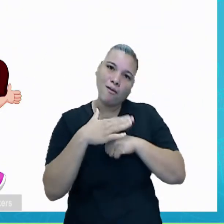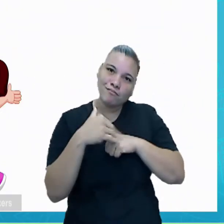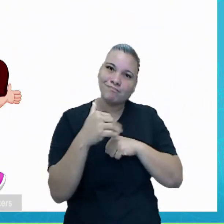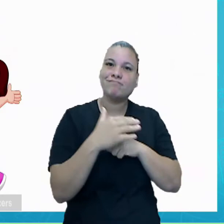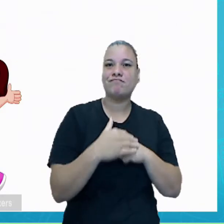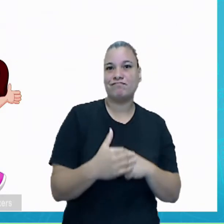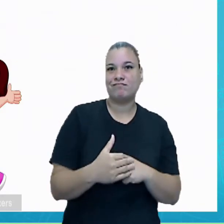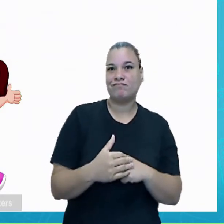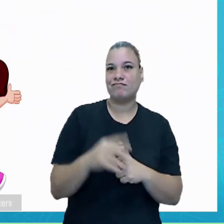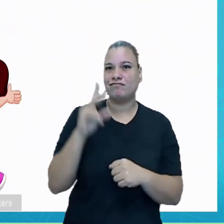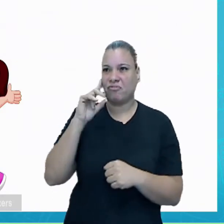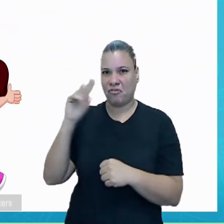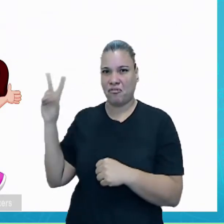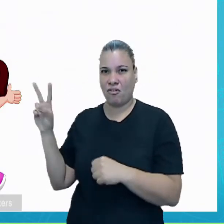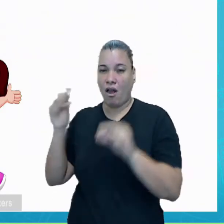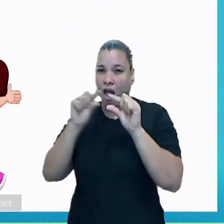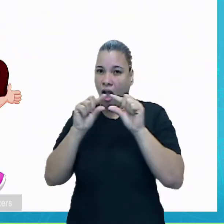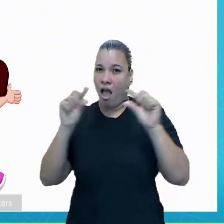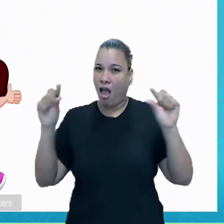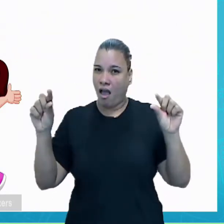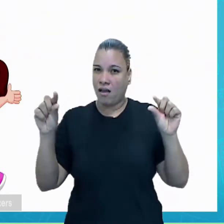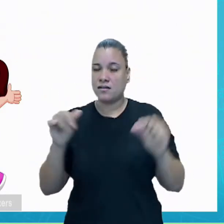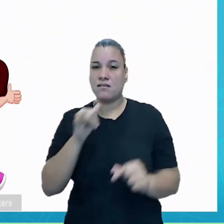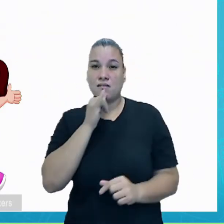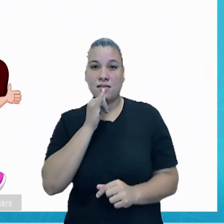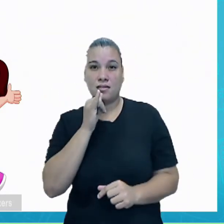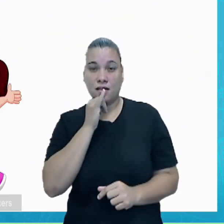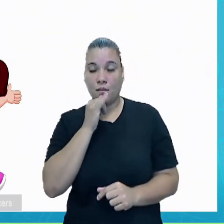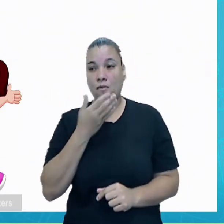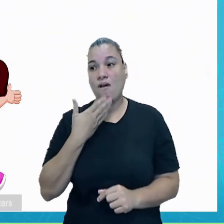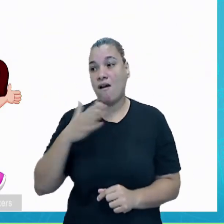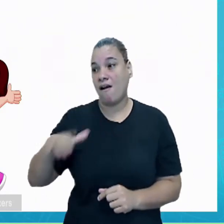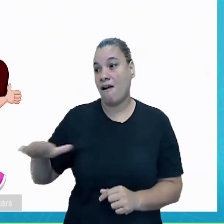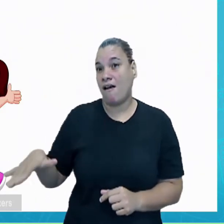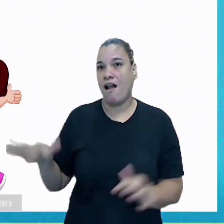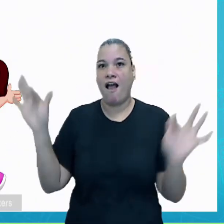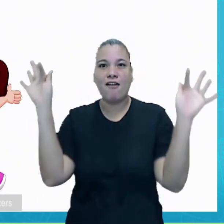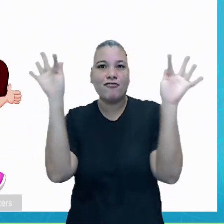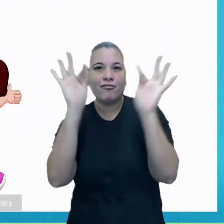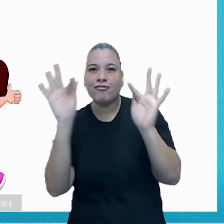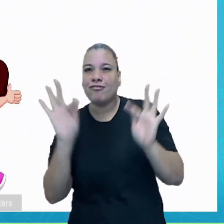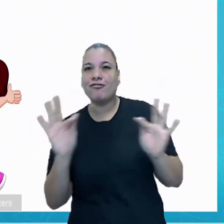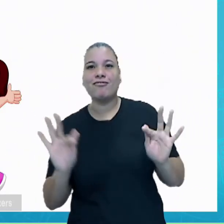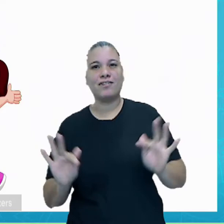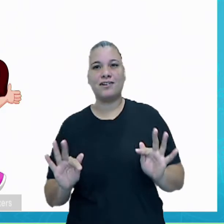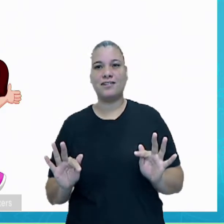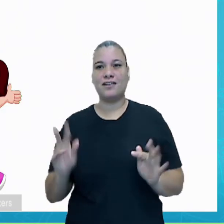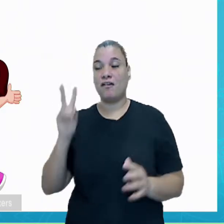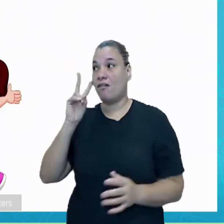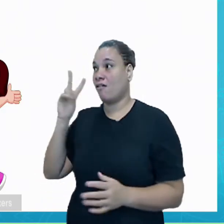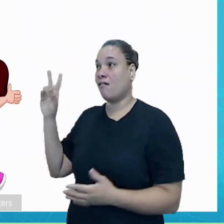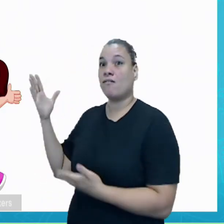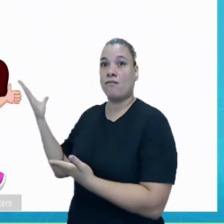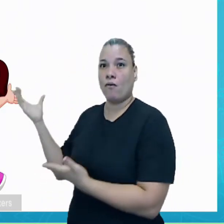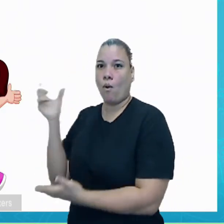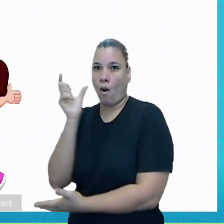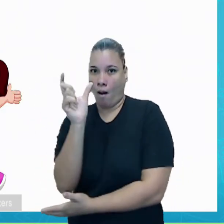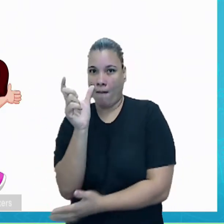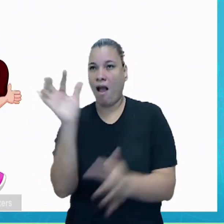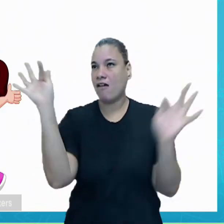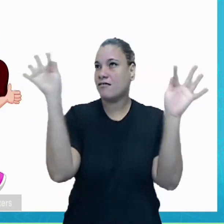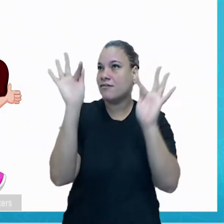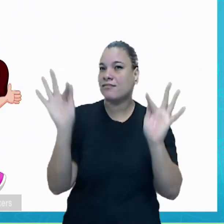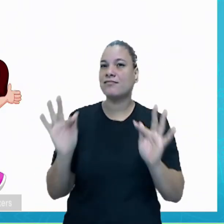Um exemplo de frase? A criança ficou feliz. Portanto, feliz atribuiu aqui